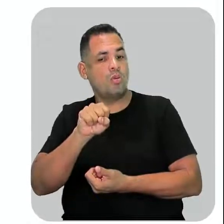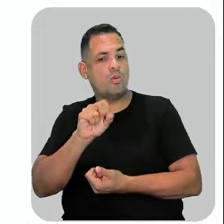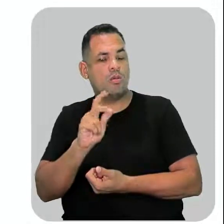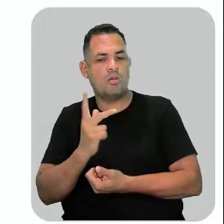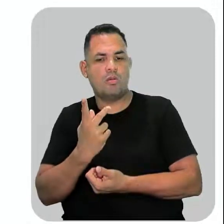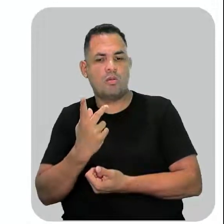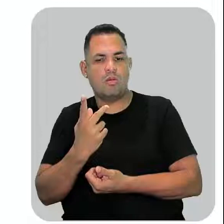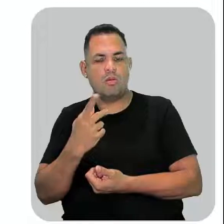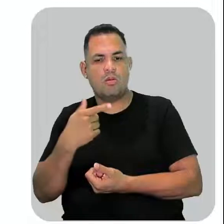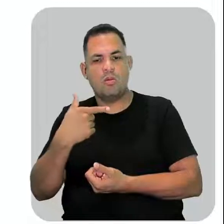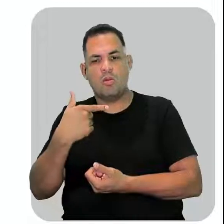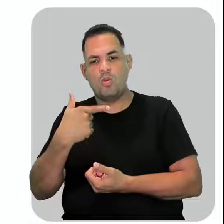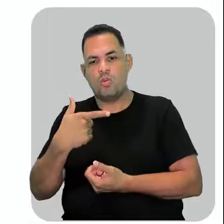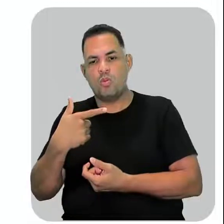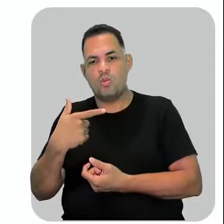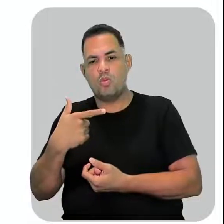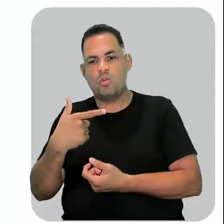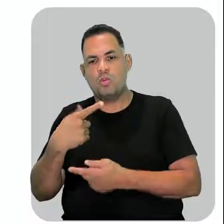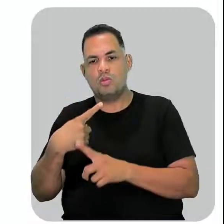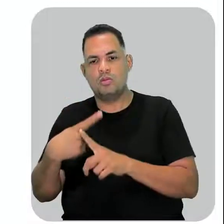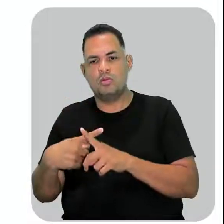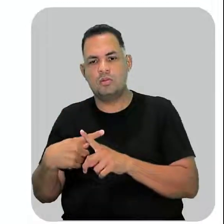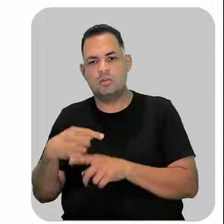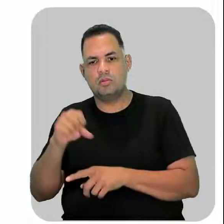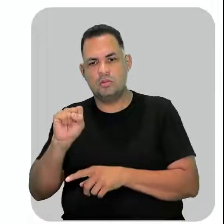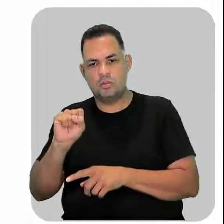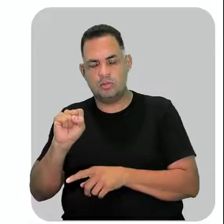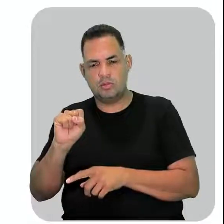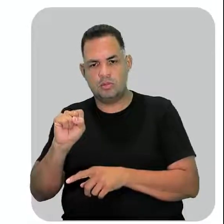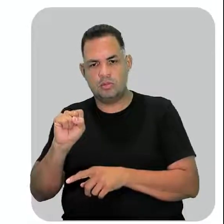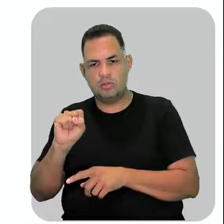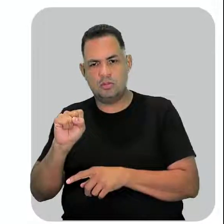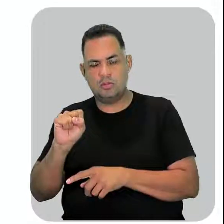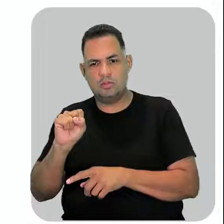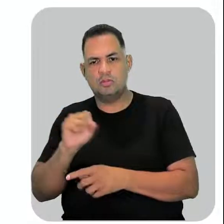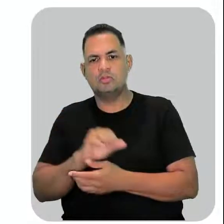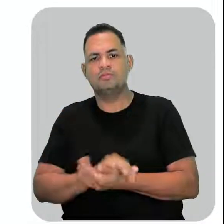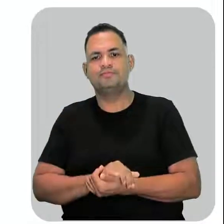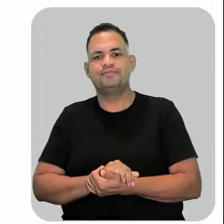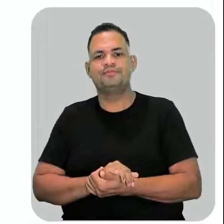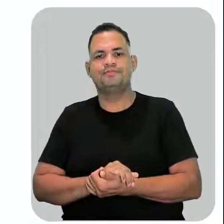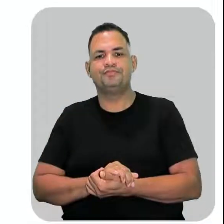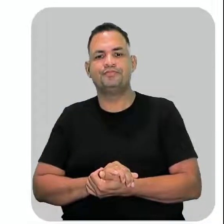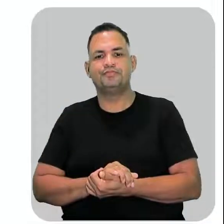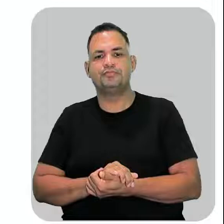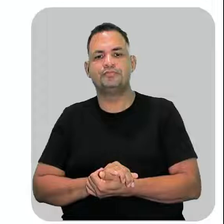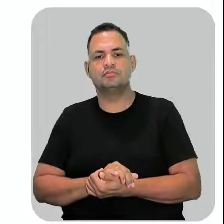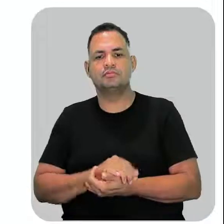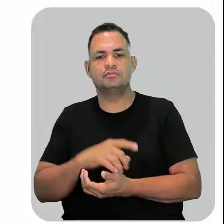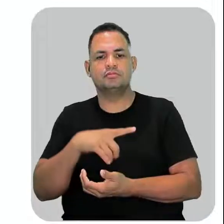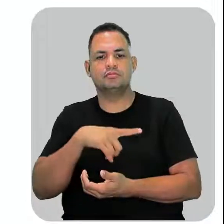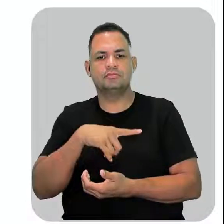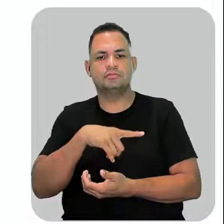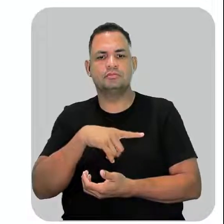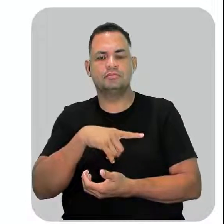C8H 2 vezes 8. E aí, eu vou ter o quê?